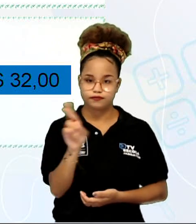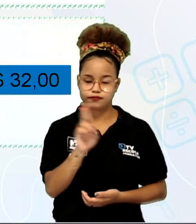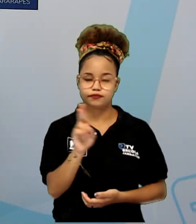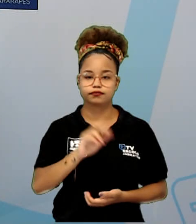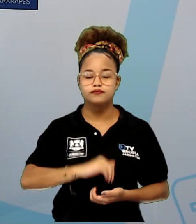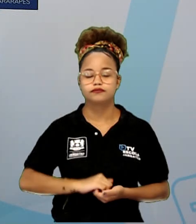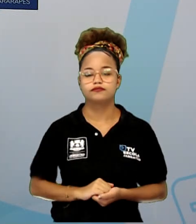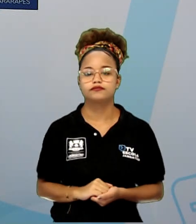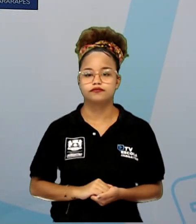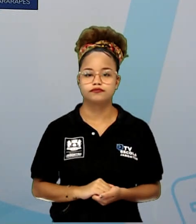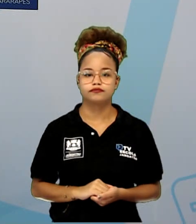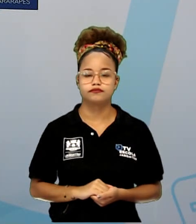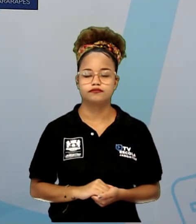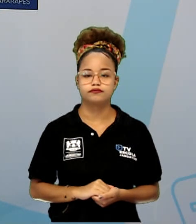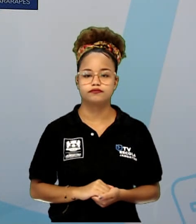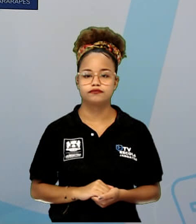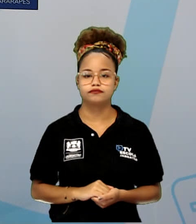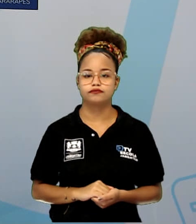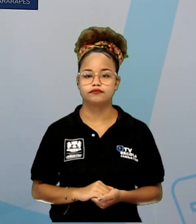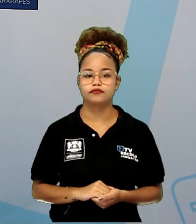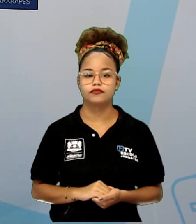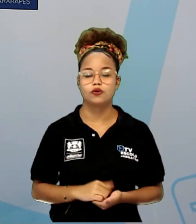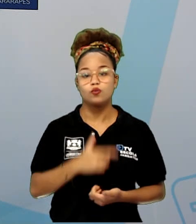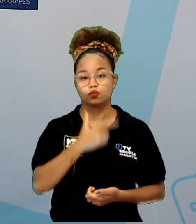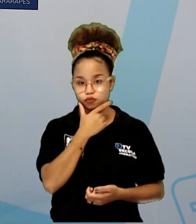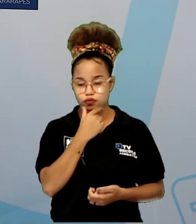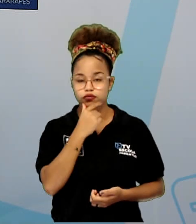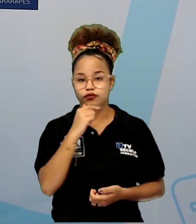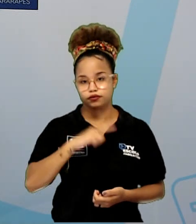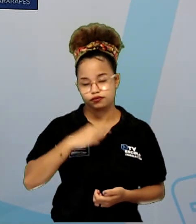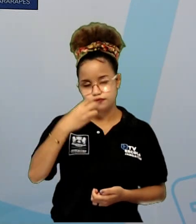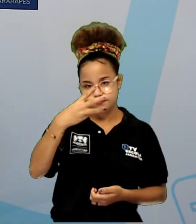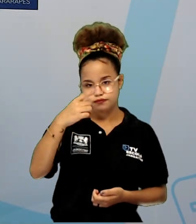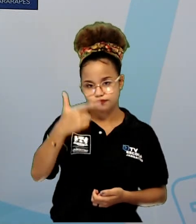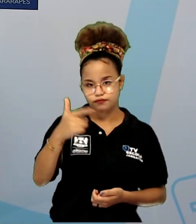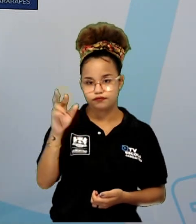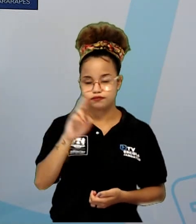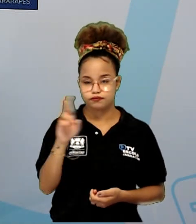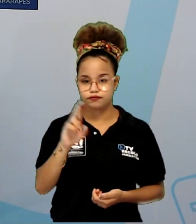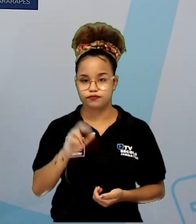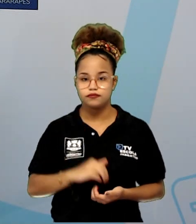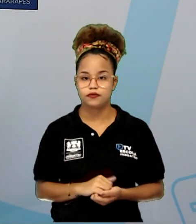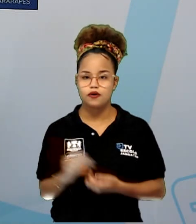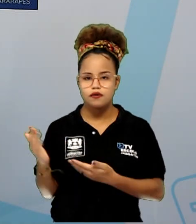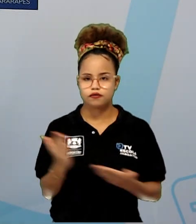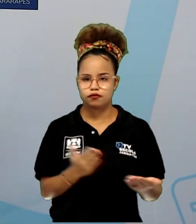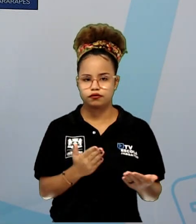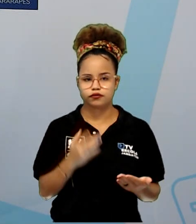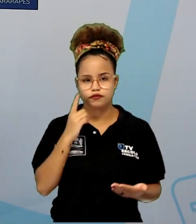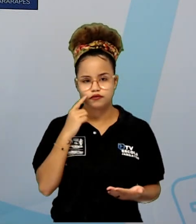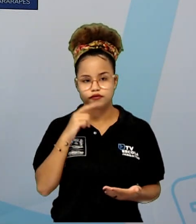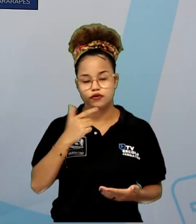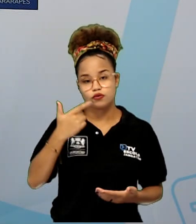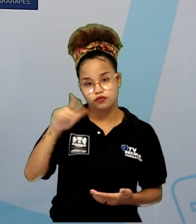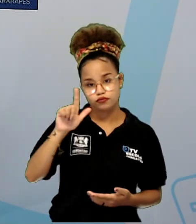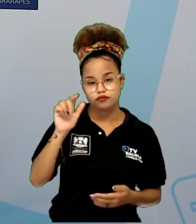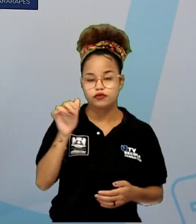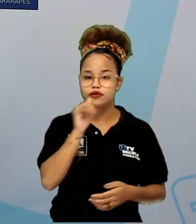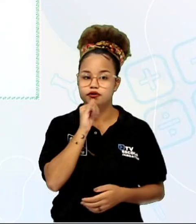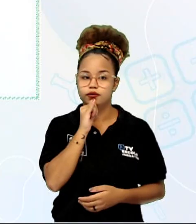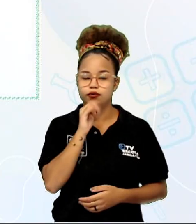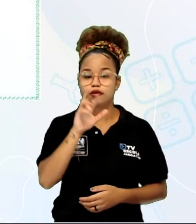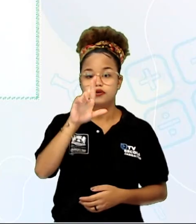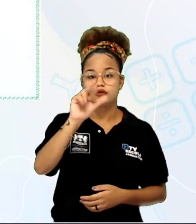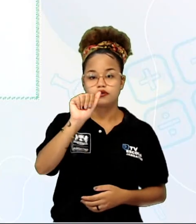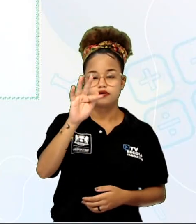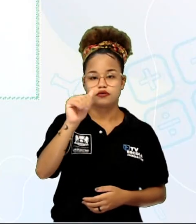R$ 32. Tá joia? Lucas tem R$ 32. Vamos ver aqui mais dois exemplos. Rafael